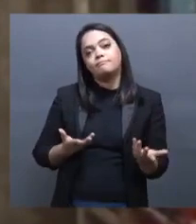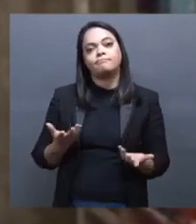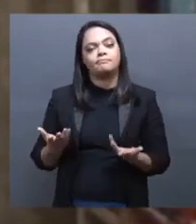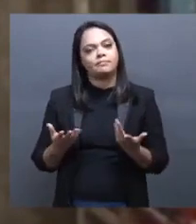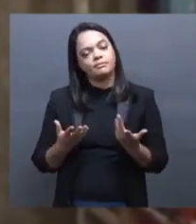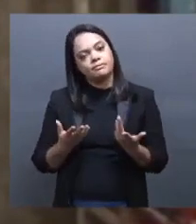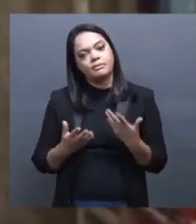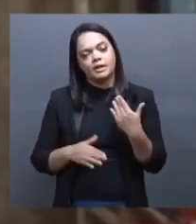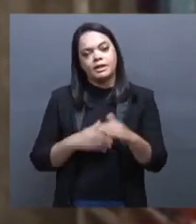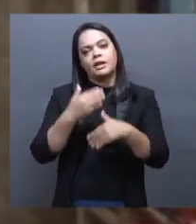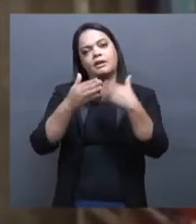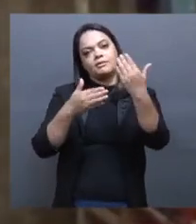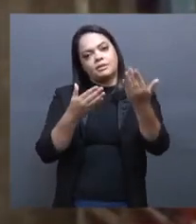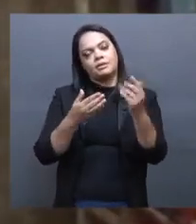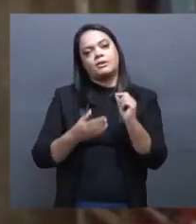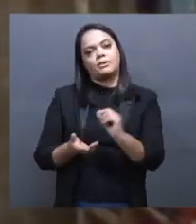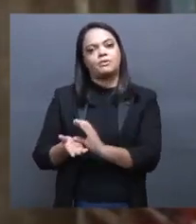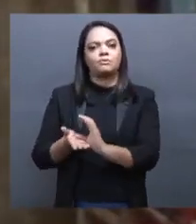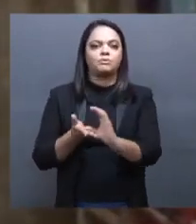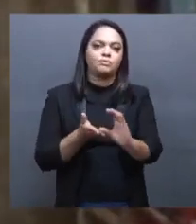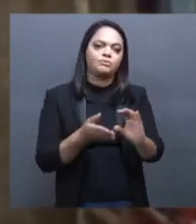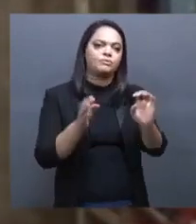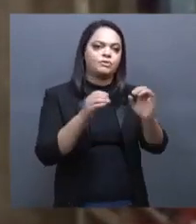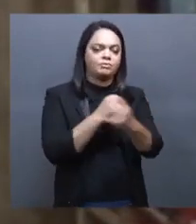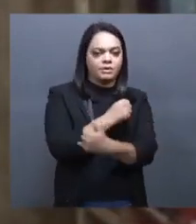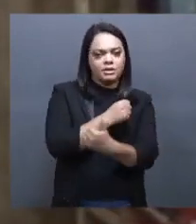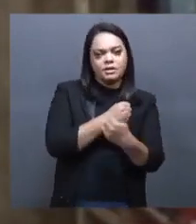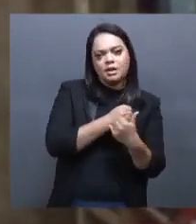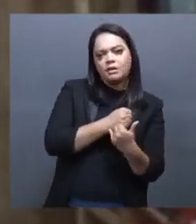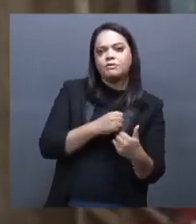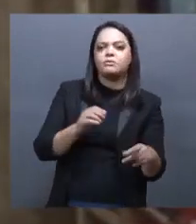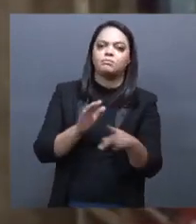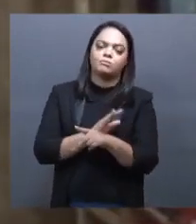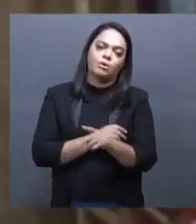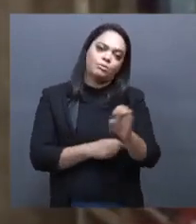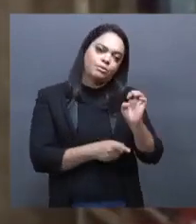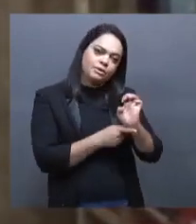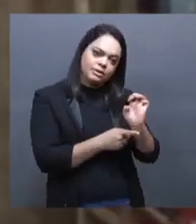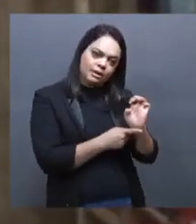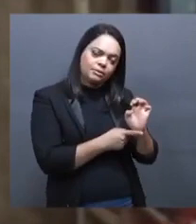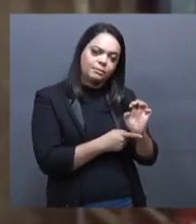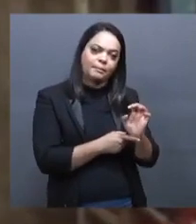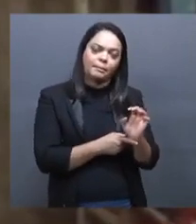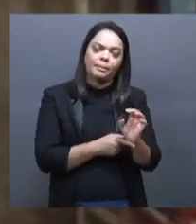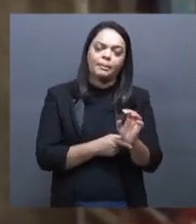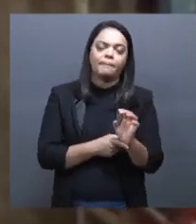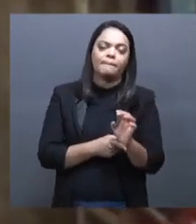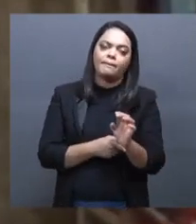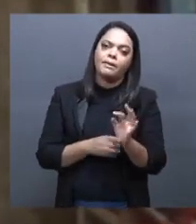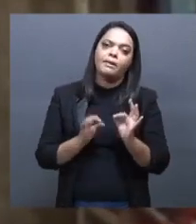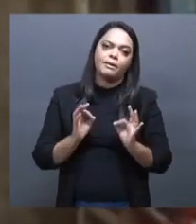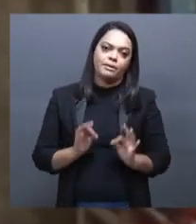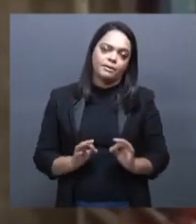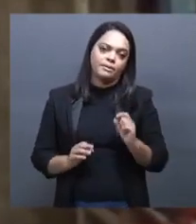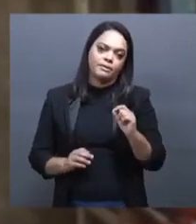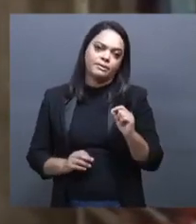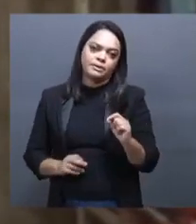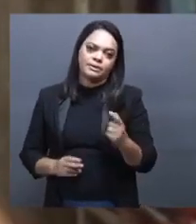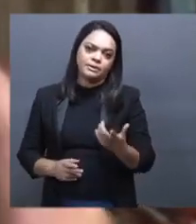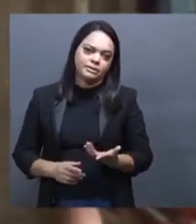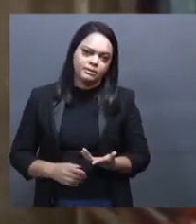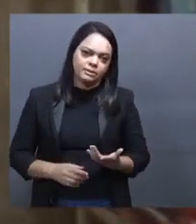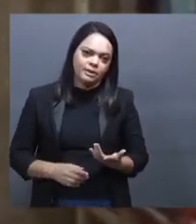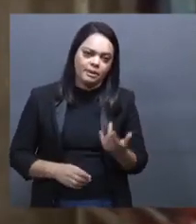e avançar na realização de investimento em infraestrutura por parte do Estado, tá? E sem dúvida nenhuma